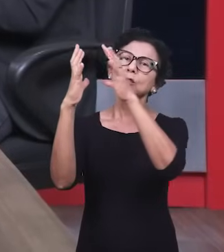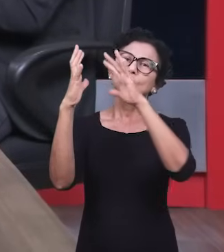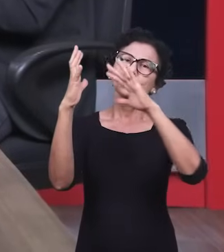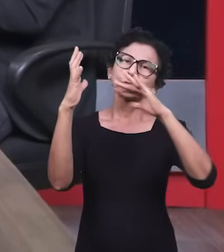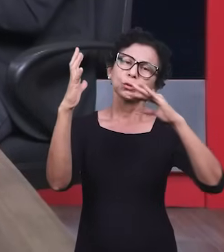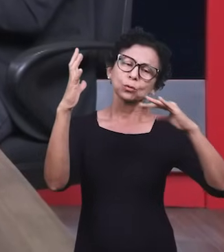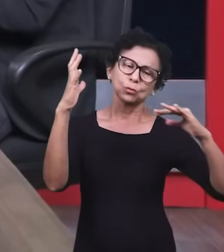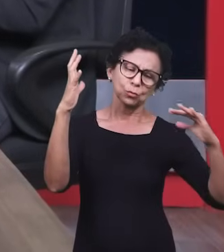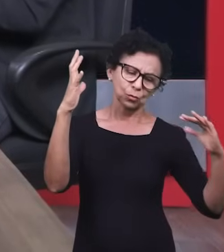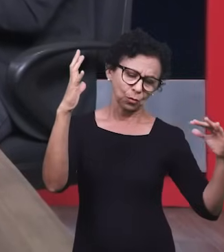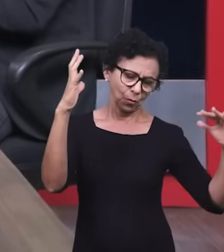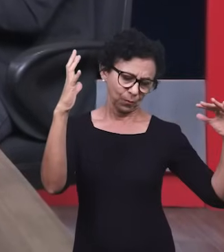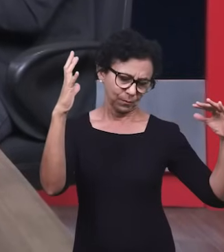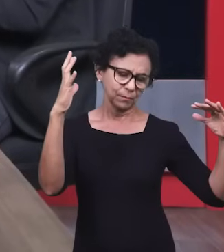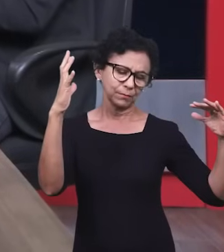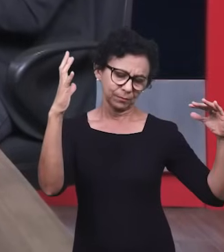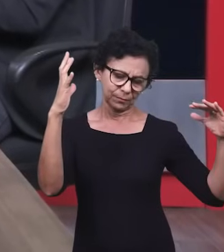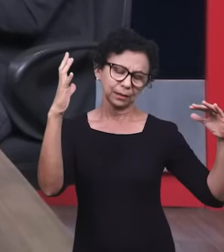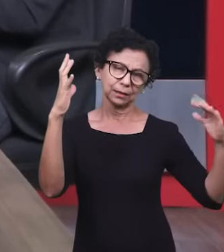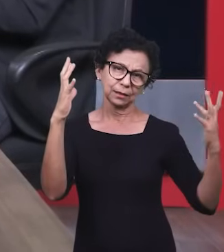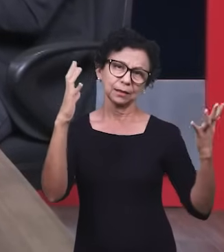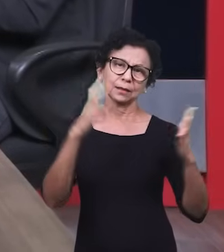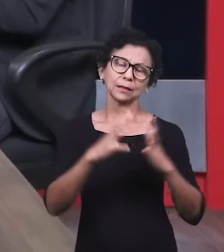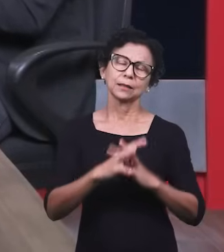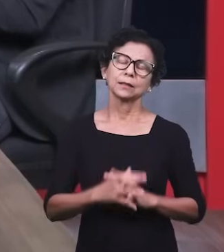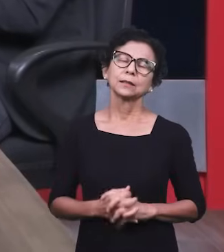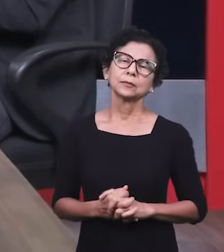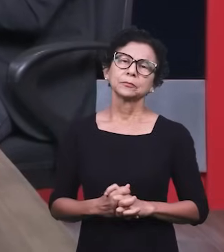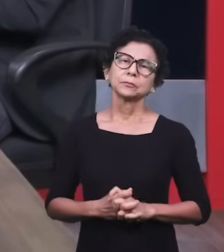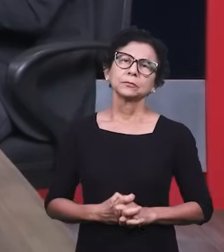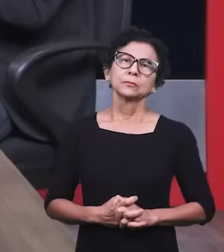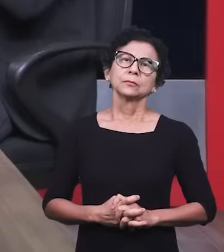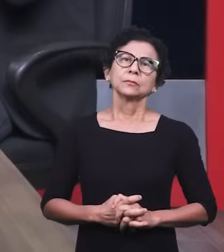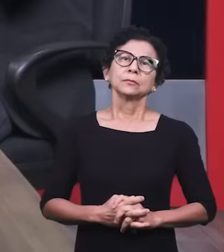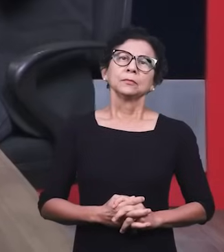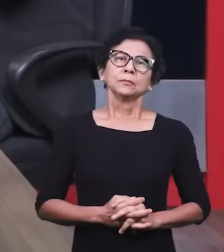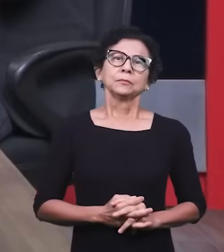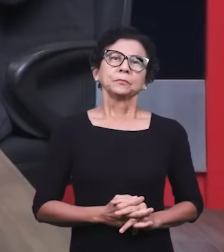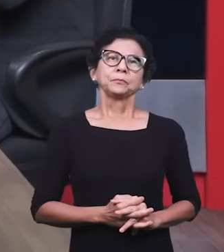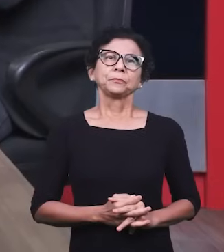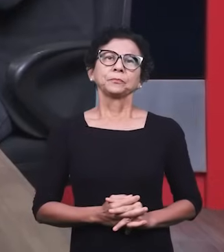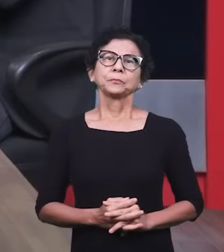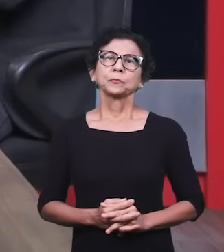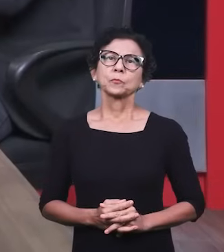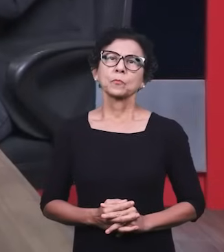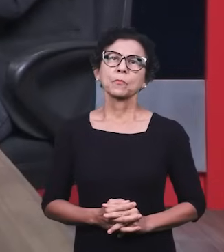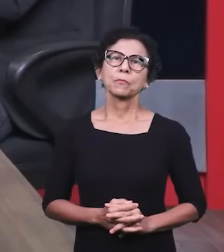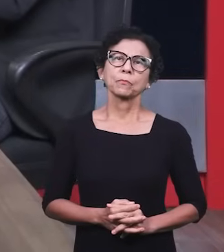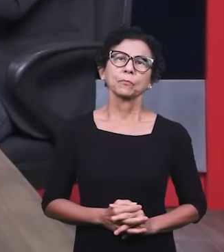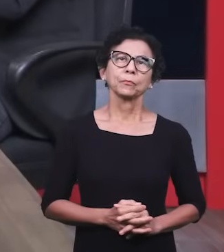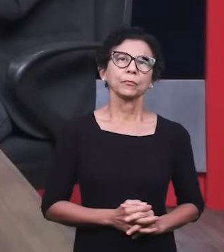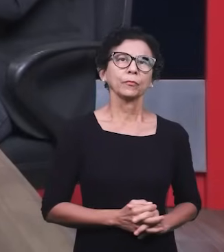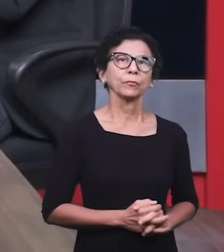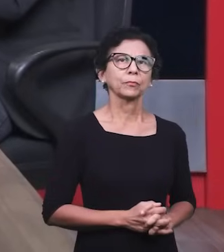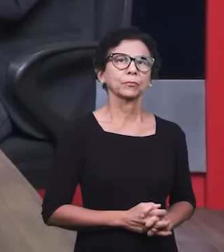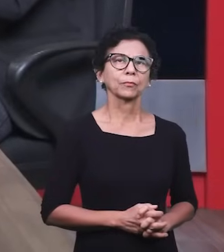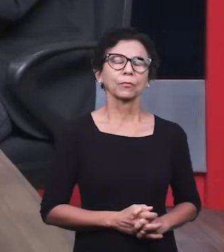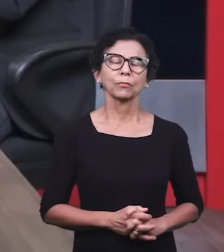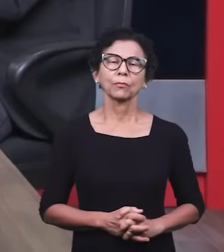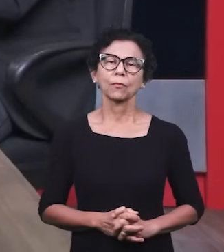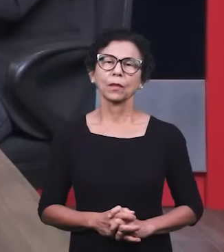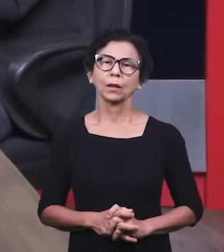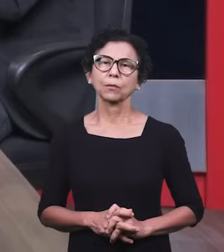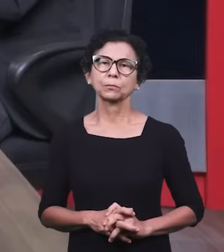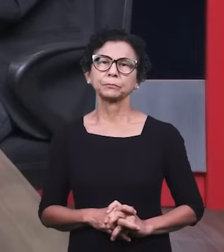que vai promover esse desenvolvimento ali né então Eh é exatamente isso que elas a função né